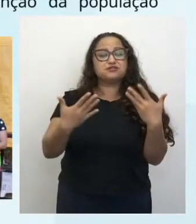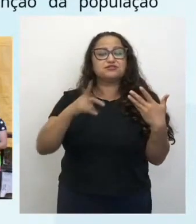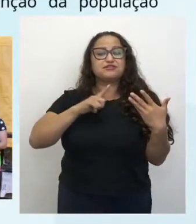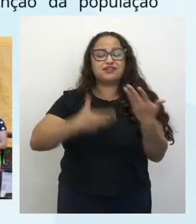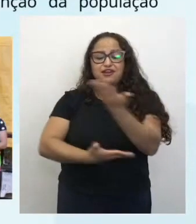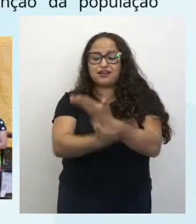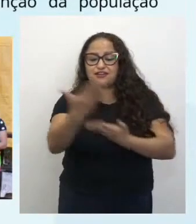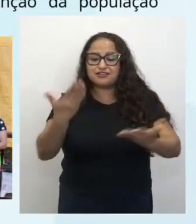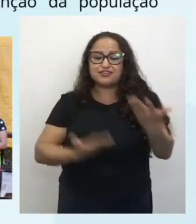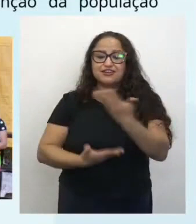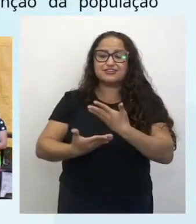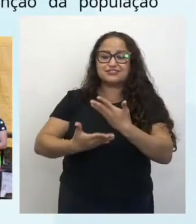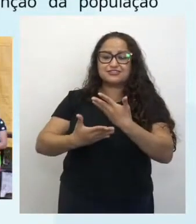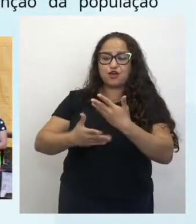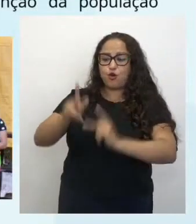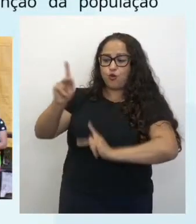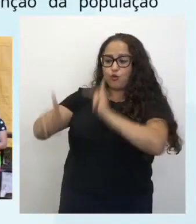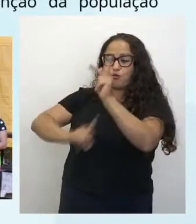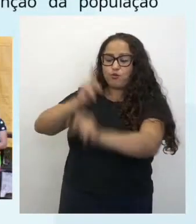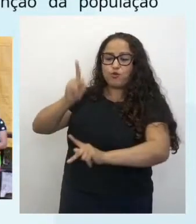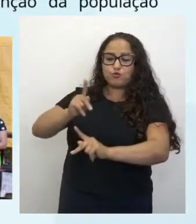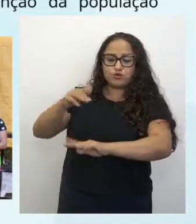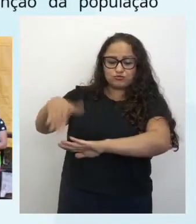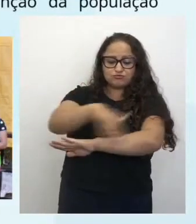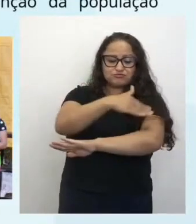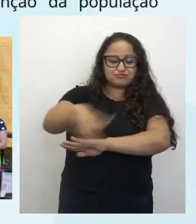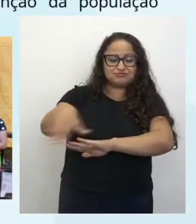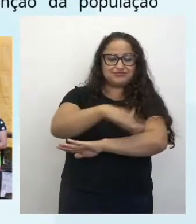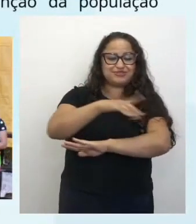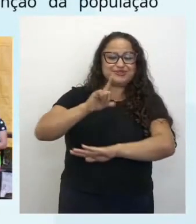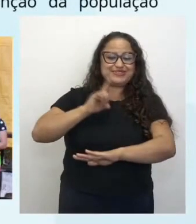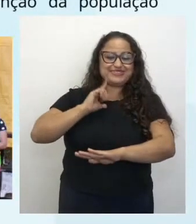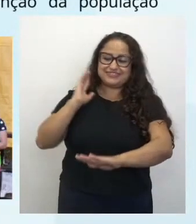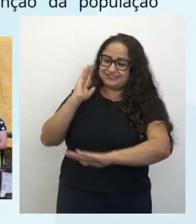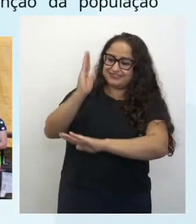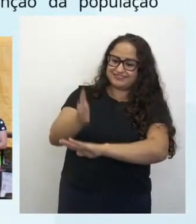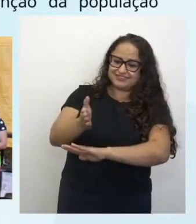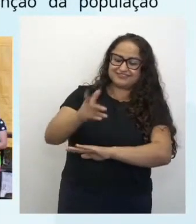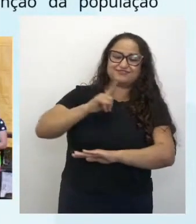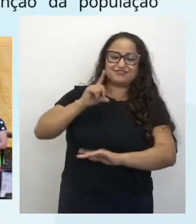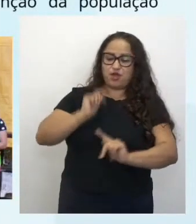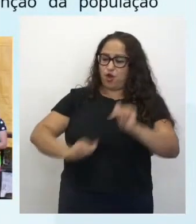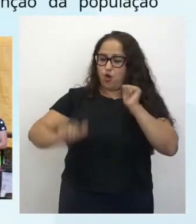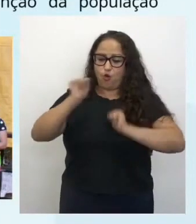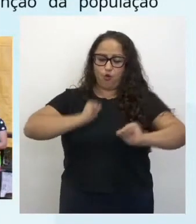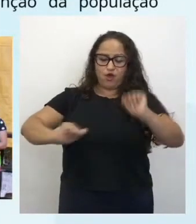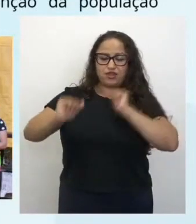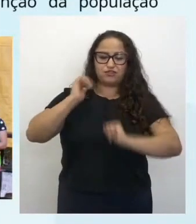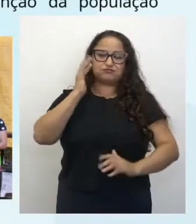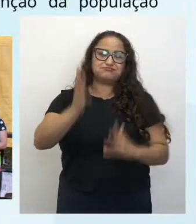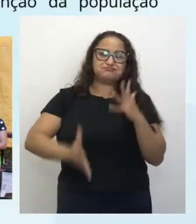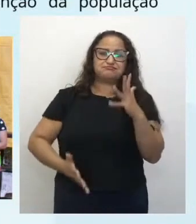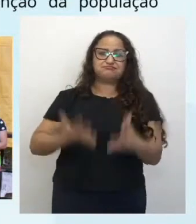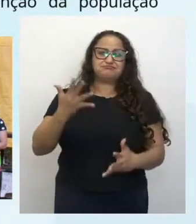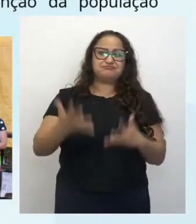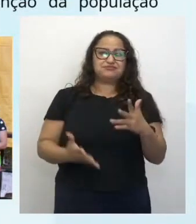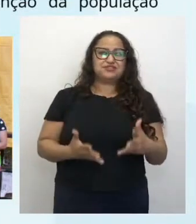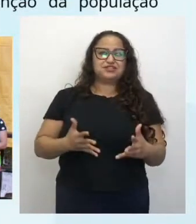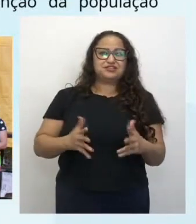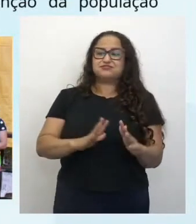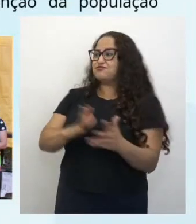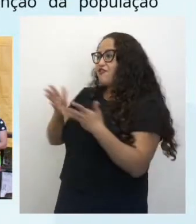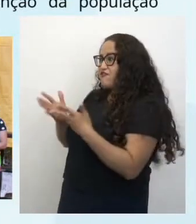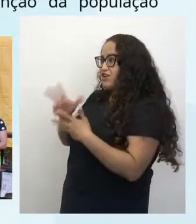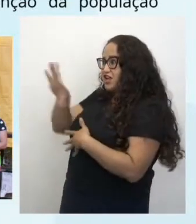interação diretamente com o público que está passando ali na rua. Então, o ator está aqui fazendo a sua performance, está aqui interpretando o seu personagem, de repente ele se